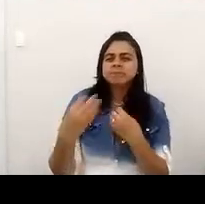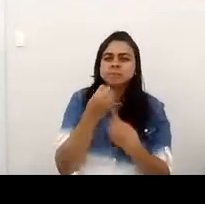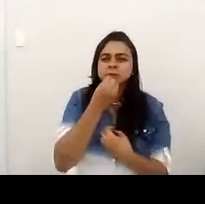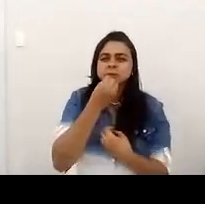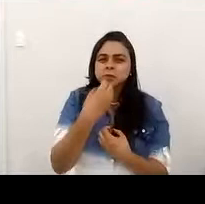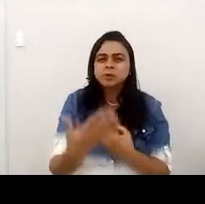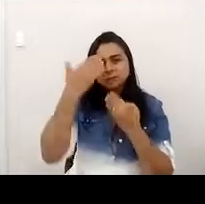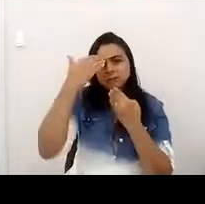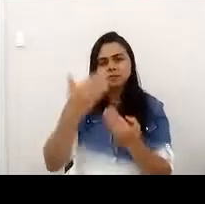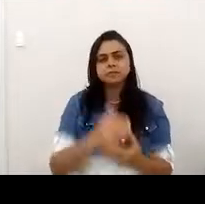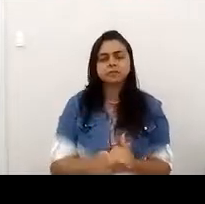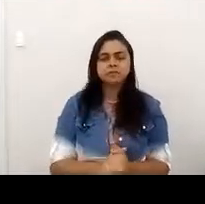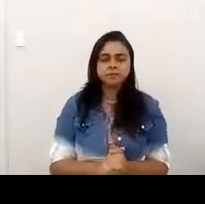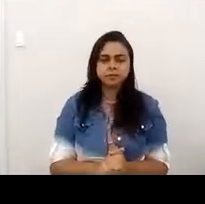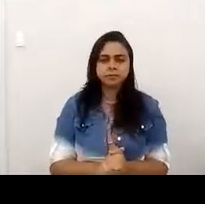mesmo.